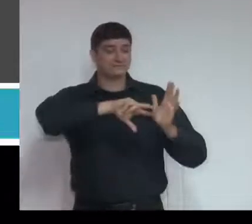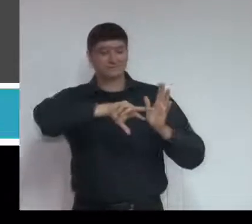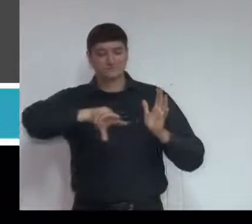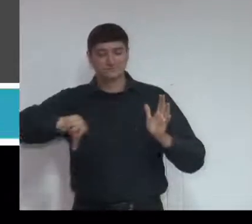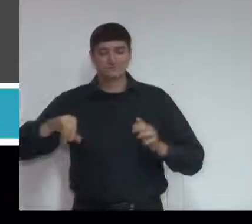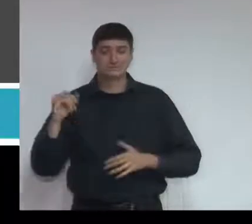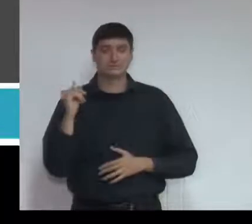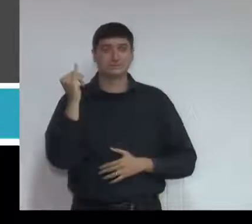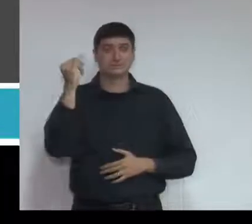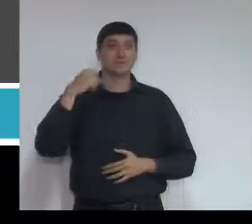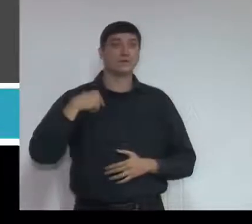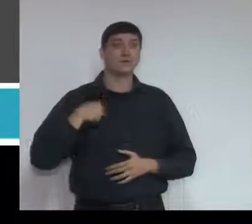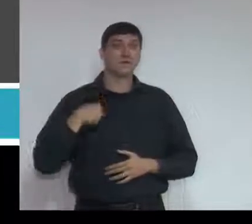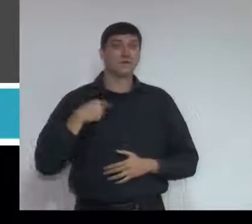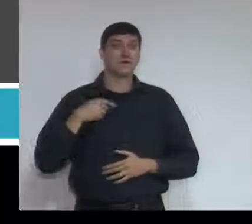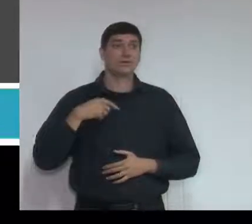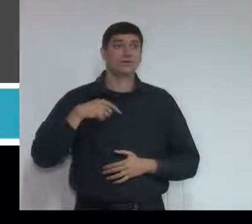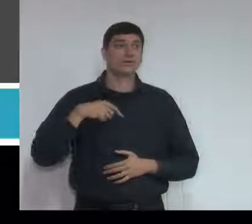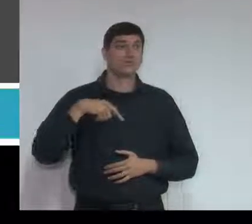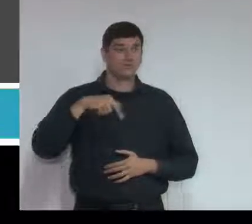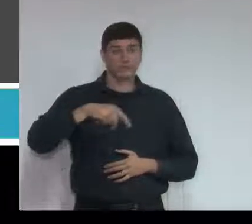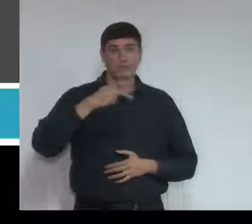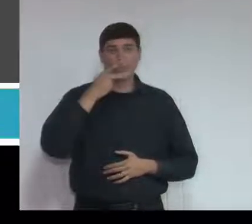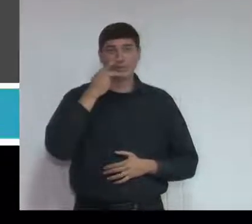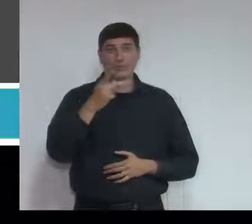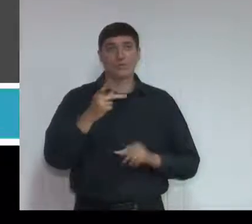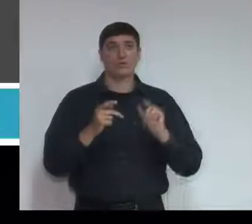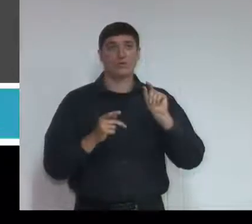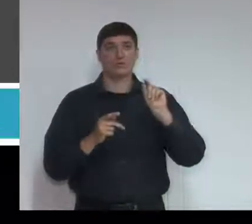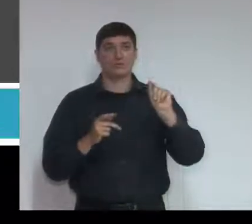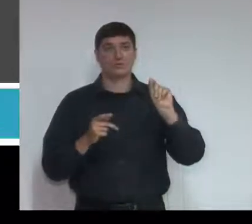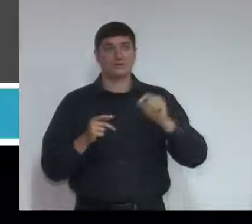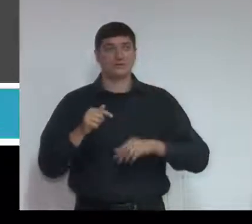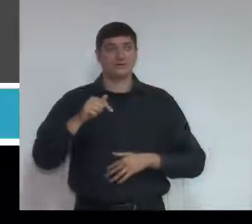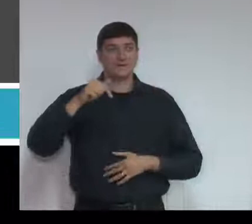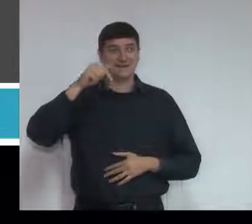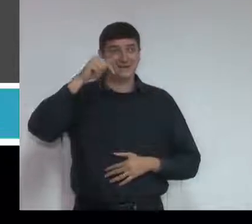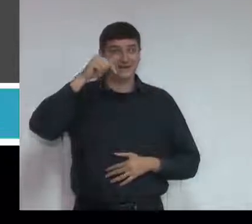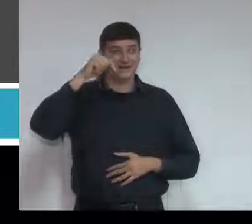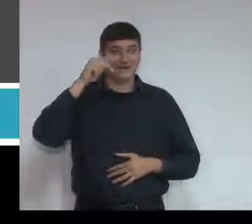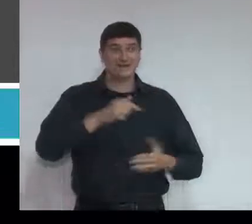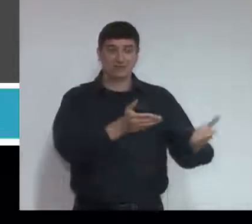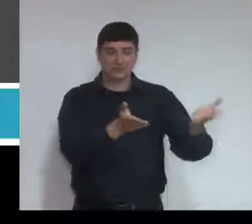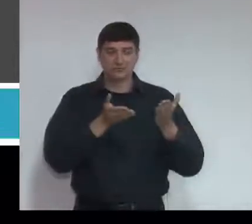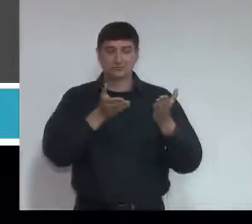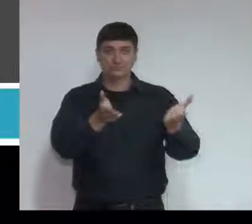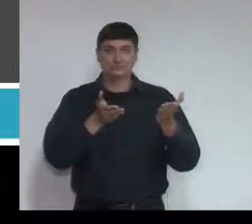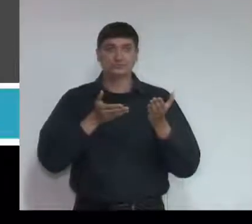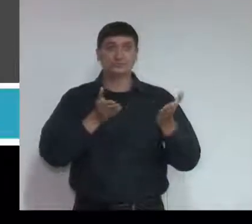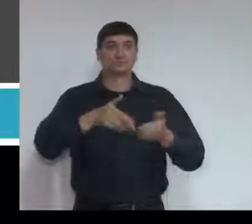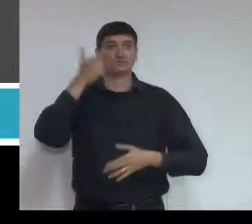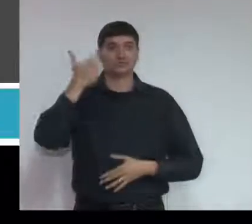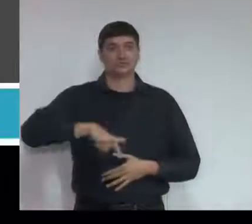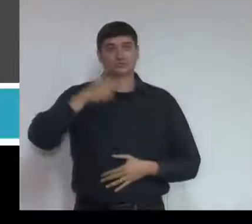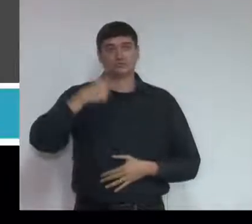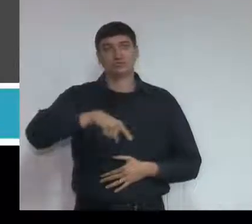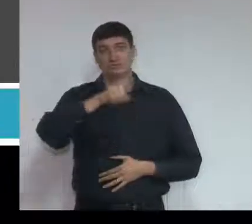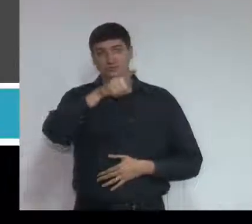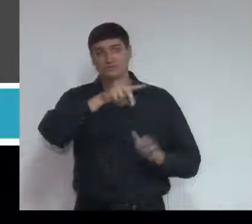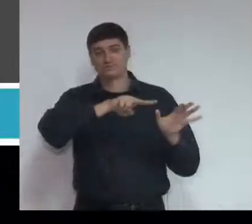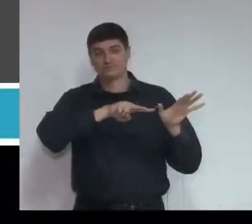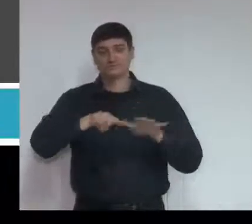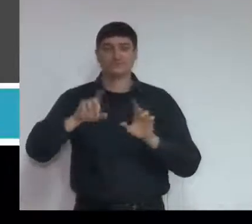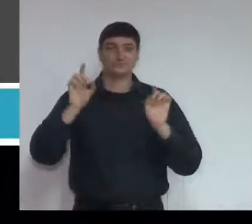estarei falando, usando o gerúndio aqui, falarei aqui na tribuna, fazendo várias vezes o convite. Quero lembrar